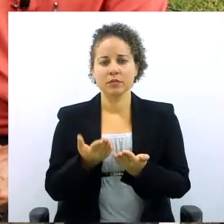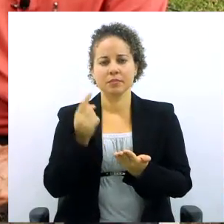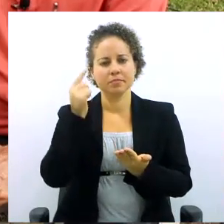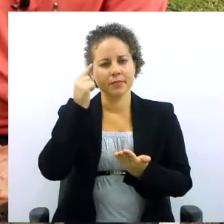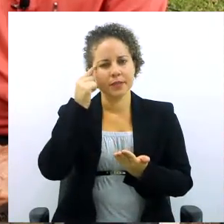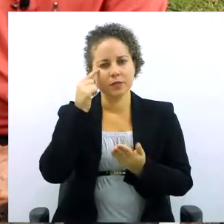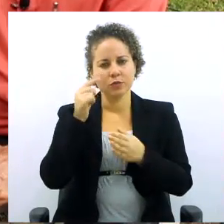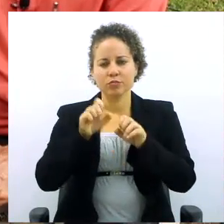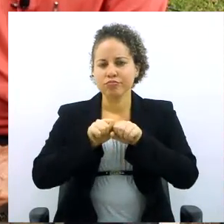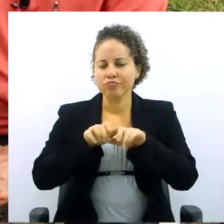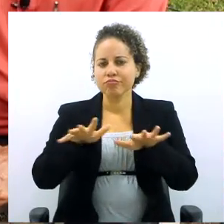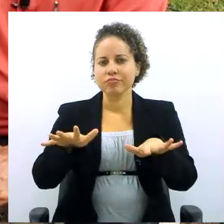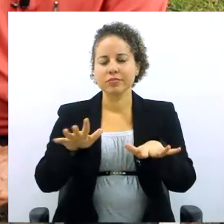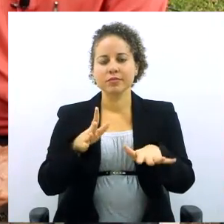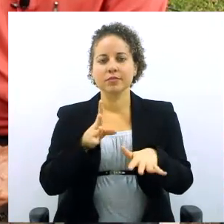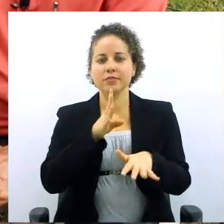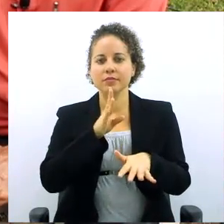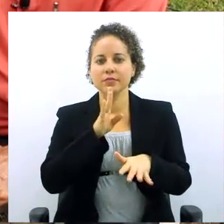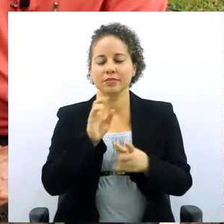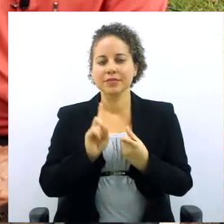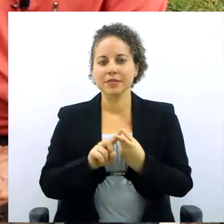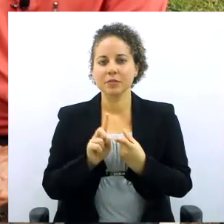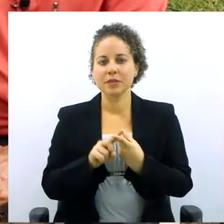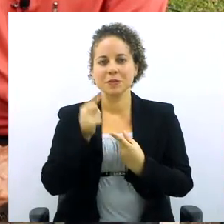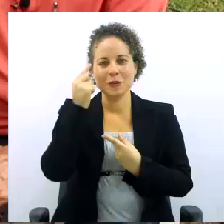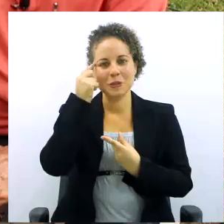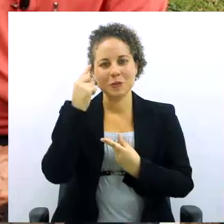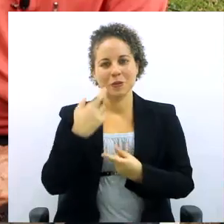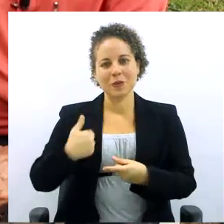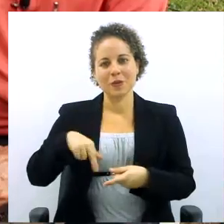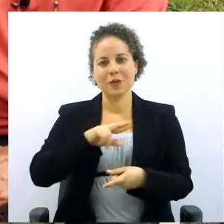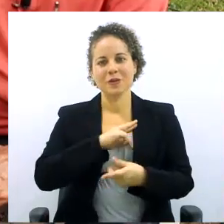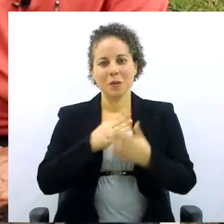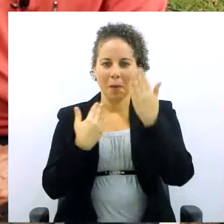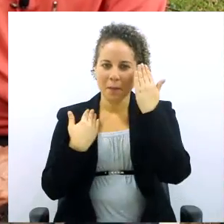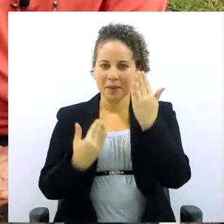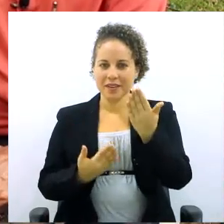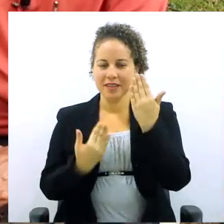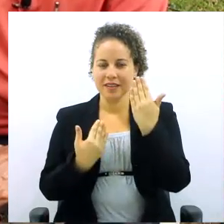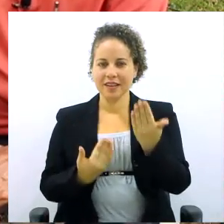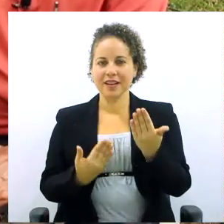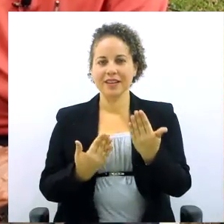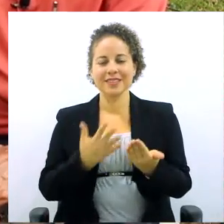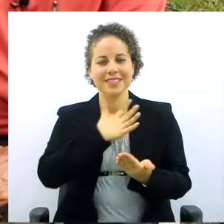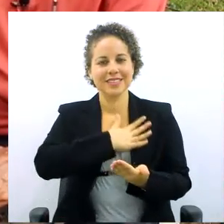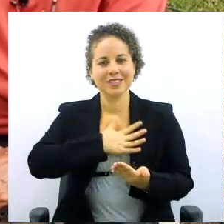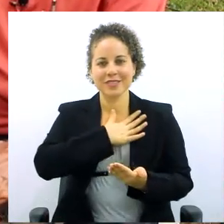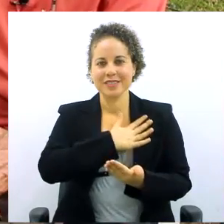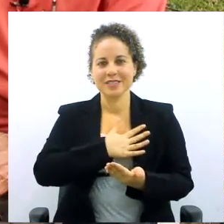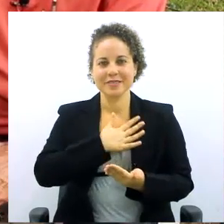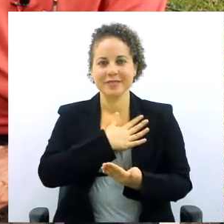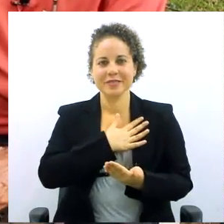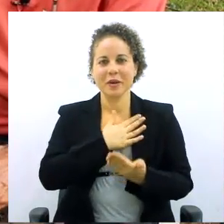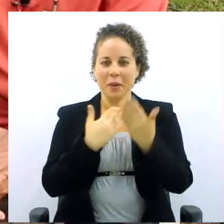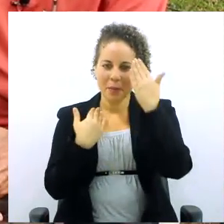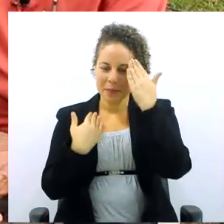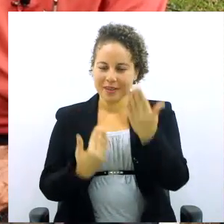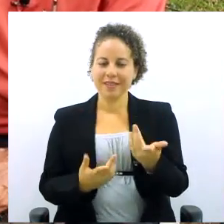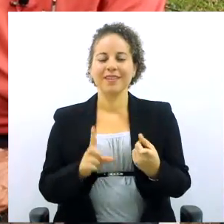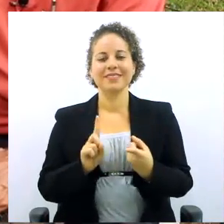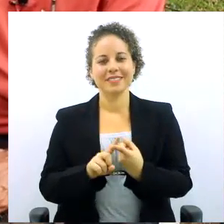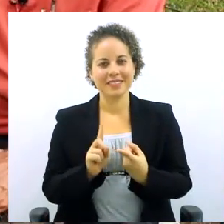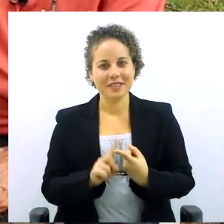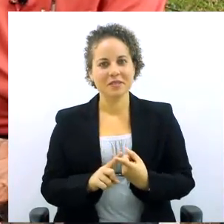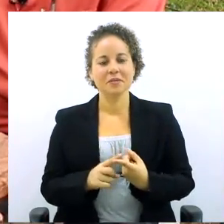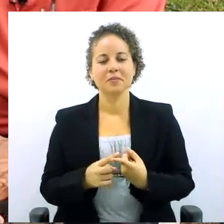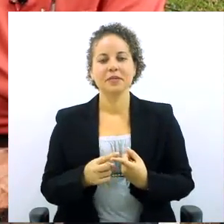podendo expandir os nossos horizontes e as nossas reflexões. Professor, muito obrigado, foi uma satisfação. Muito obrigado também, espero